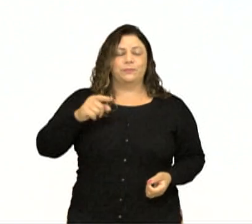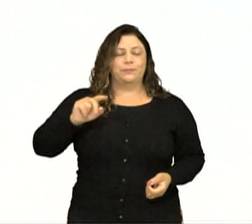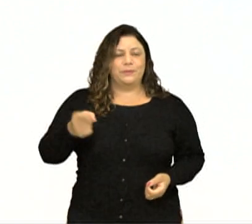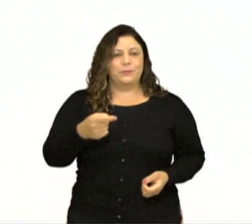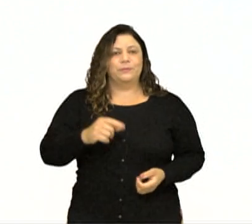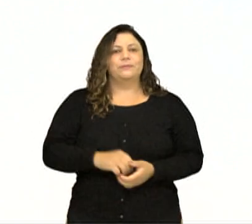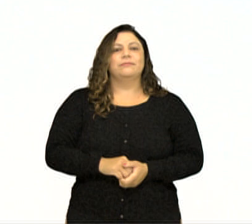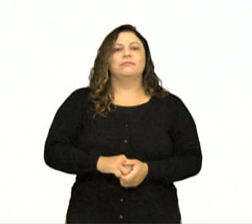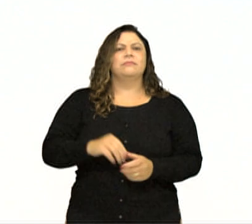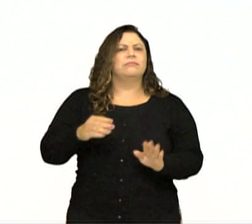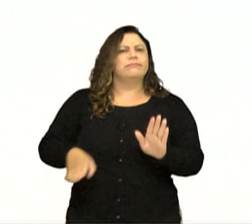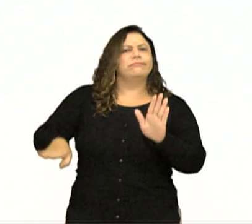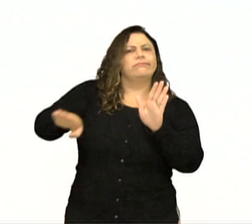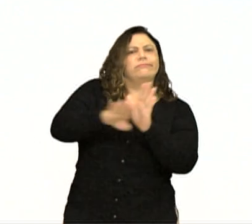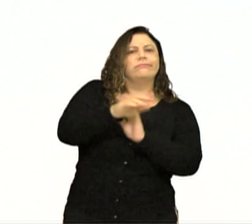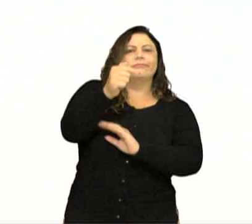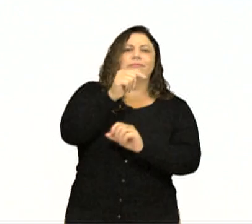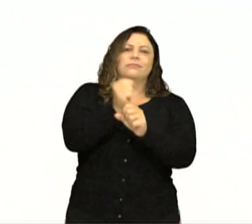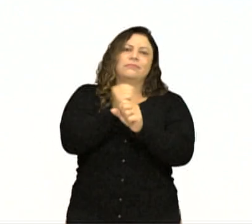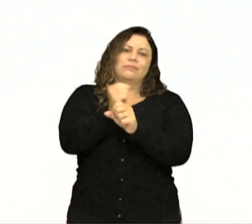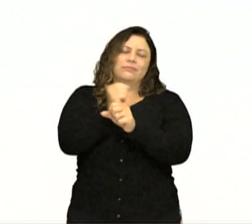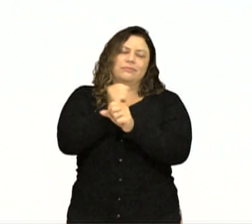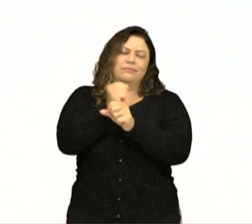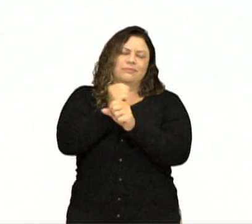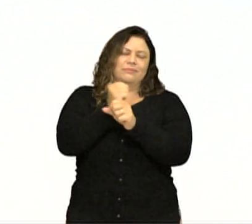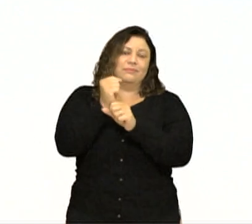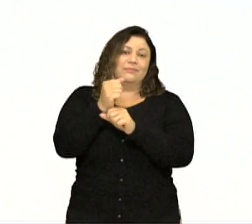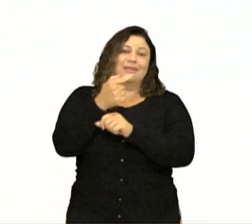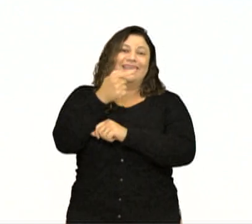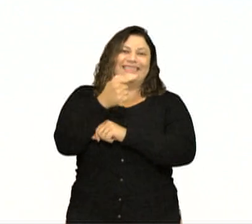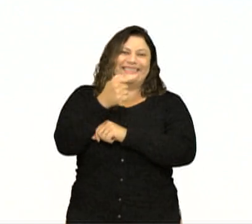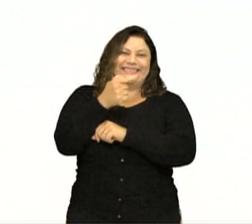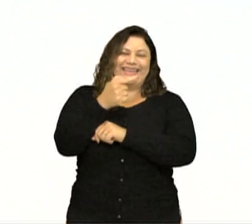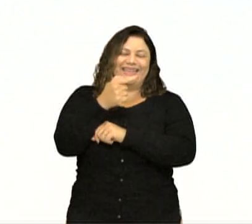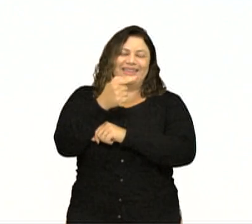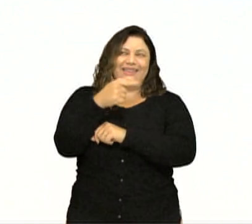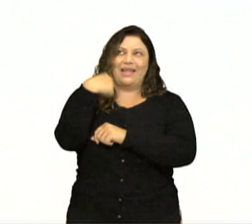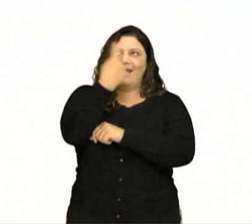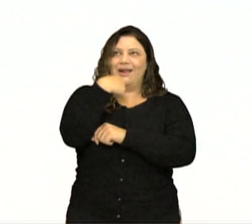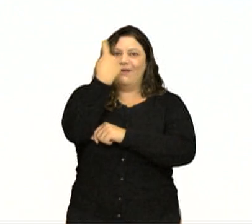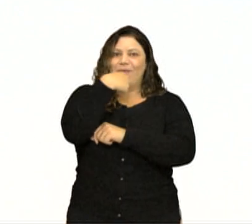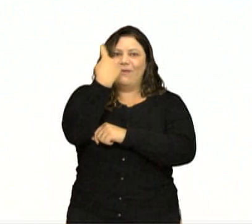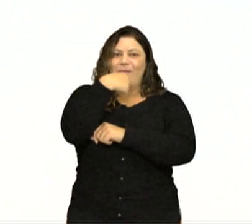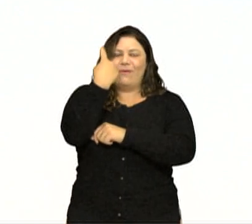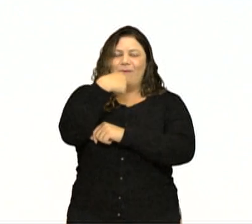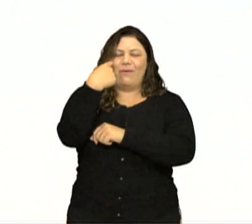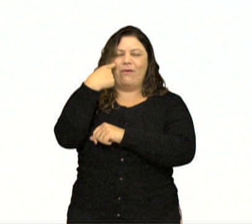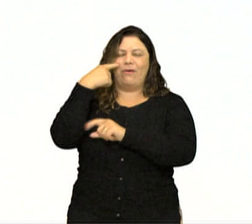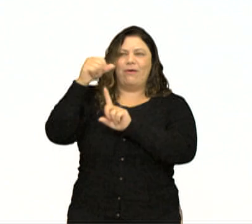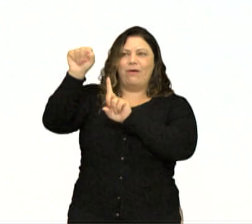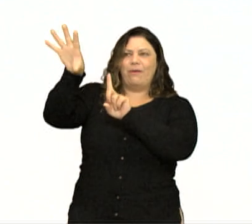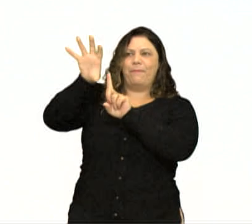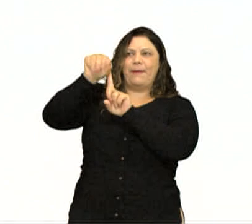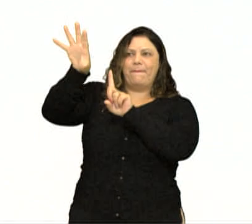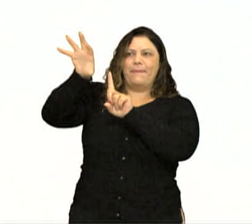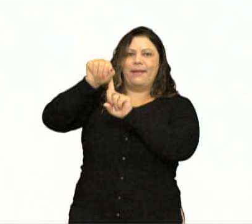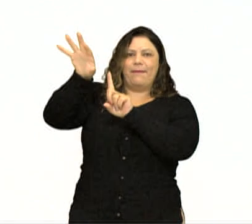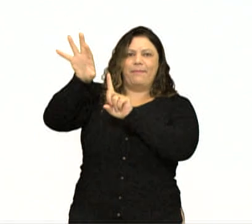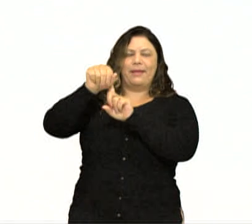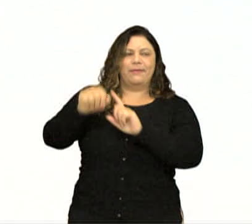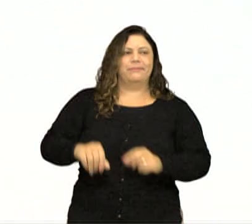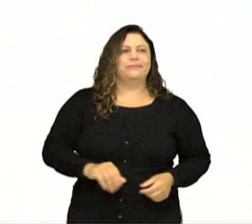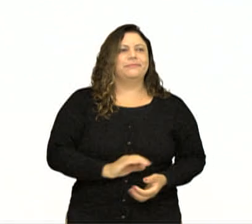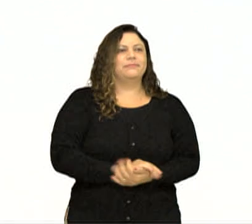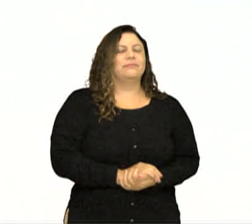7 horas, tá bom? Então imagine que você precisa 7 horas para você responder esse sinal. É bastante tempo. Então,